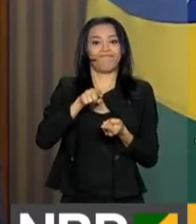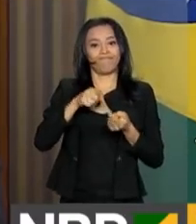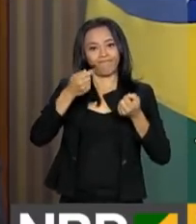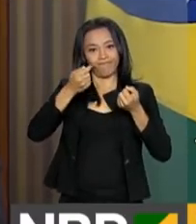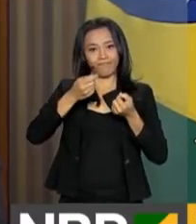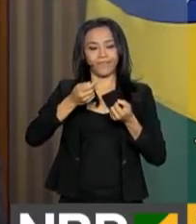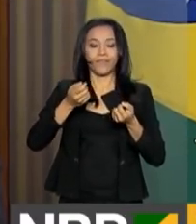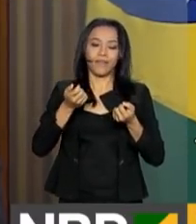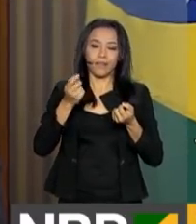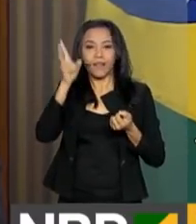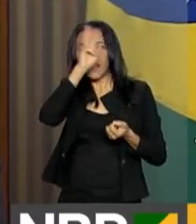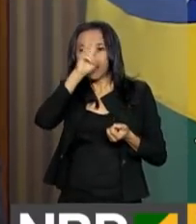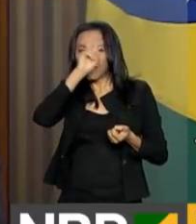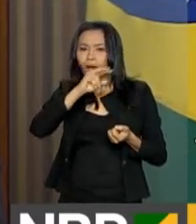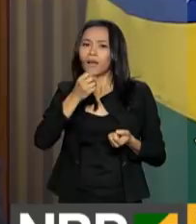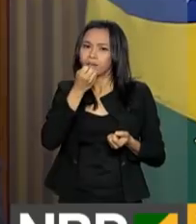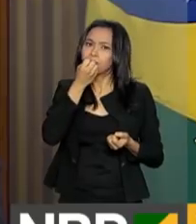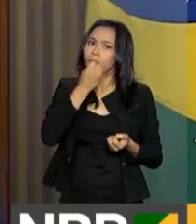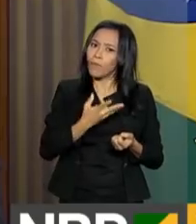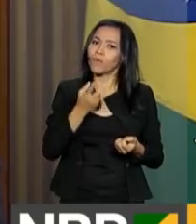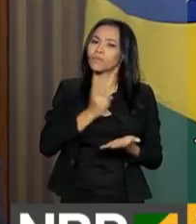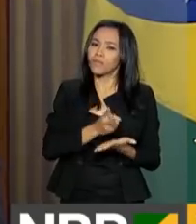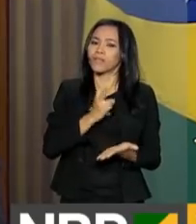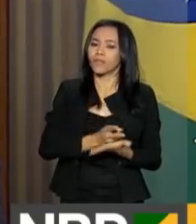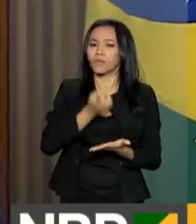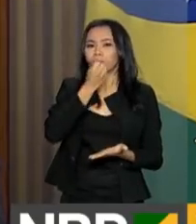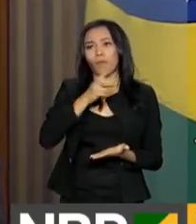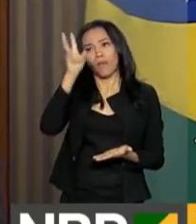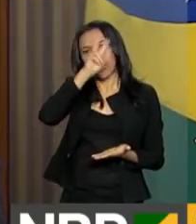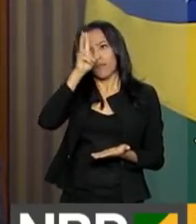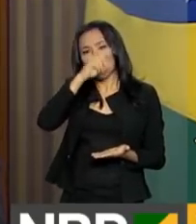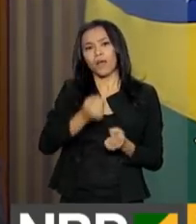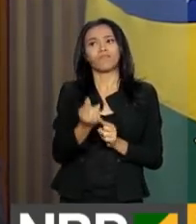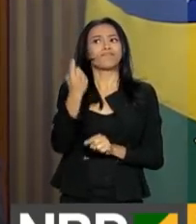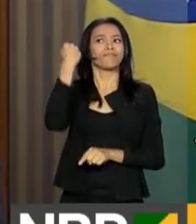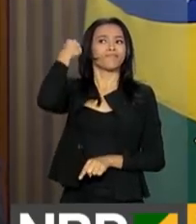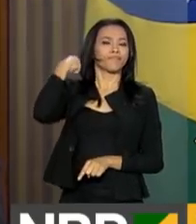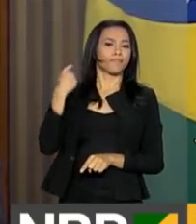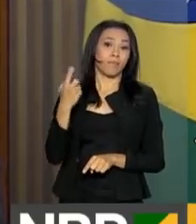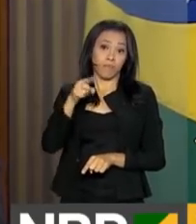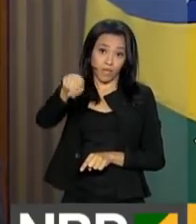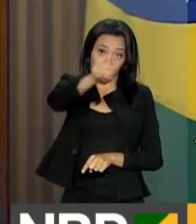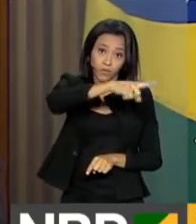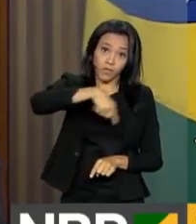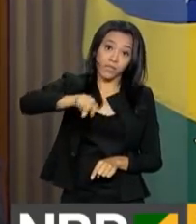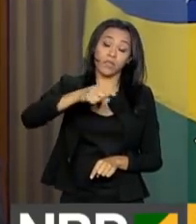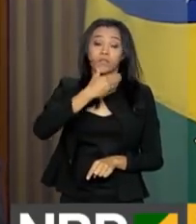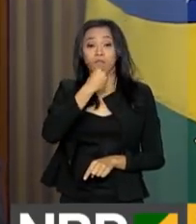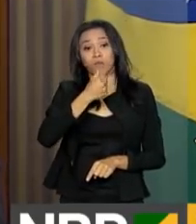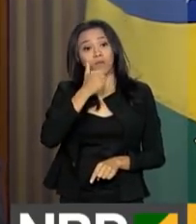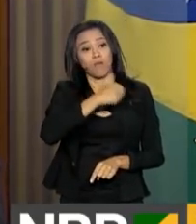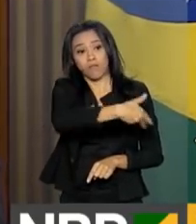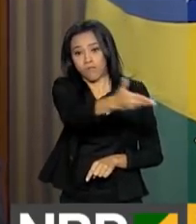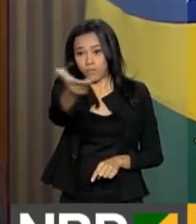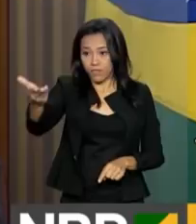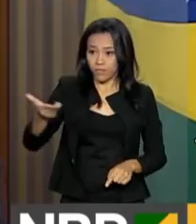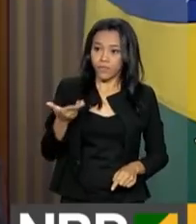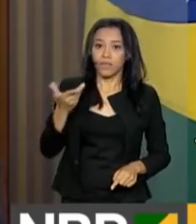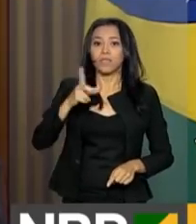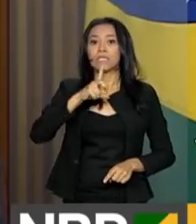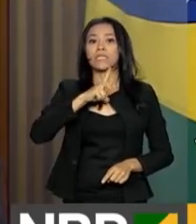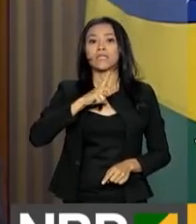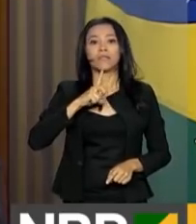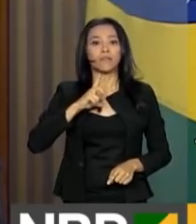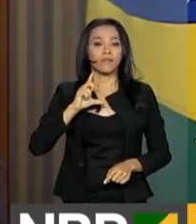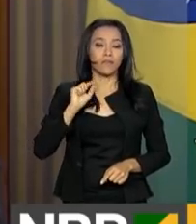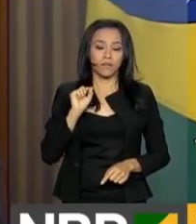recordar que de vez em quando é bom rememorar e rememorar para dos senhores e senhoras tenham senhora tenha tenham todos